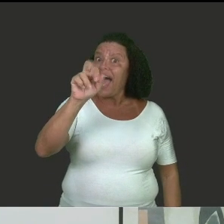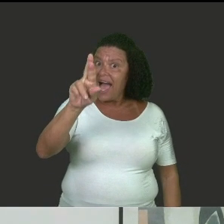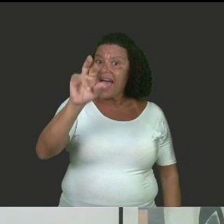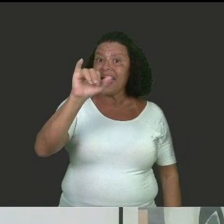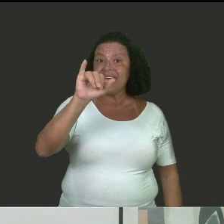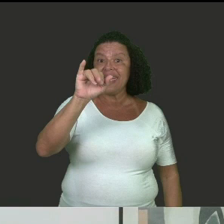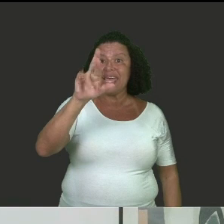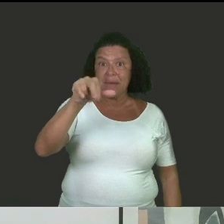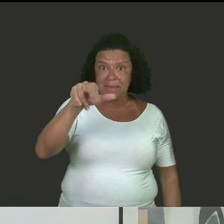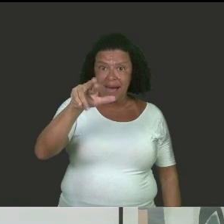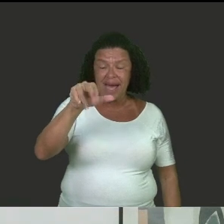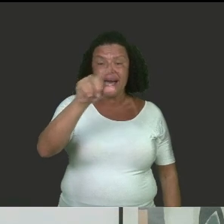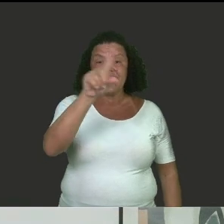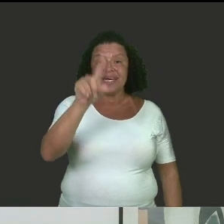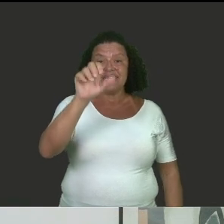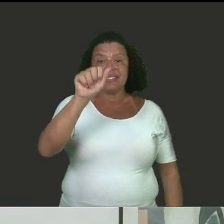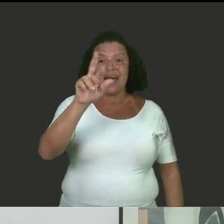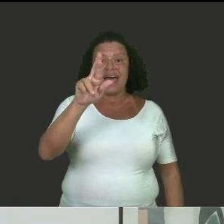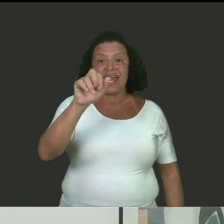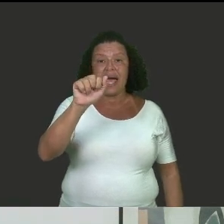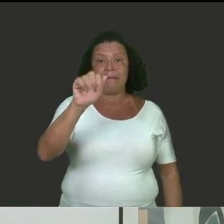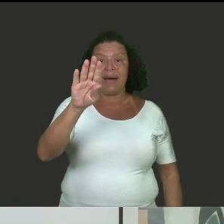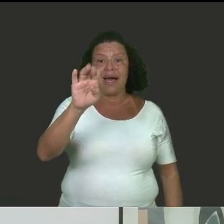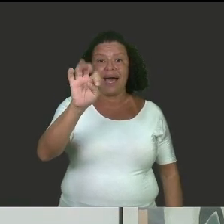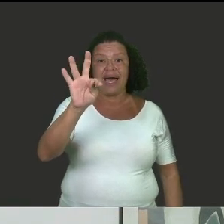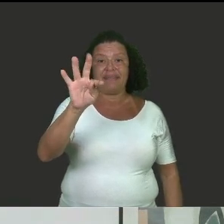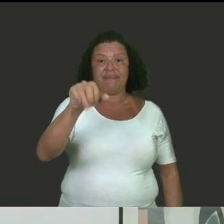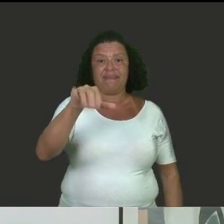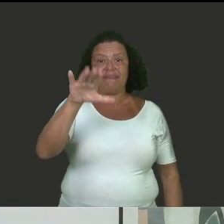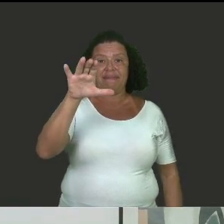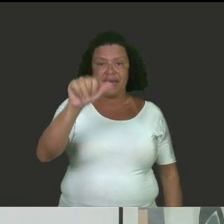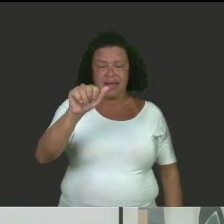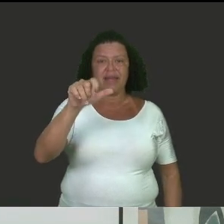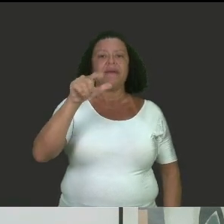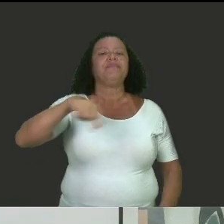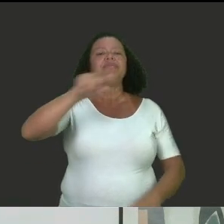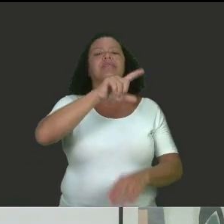Então, da sua maneira de ver as dificuldades,